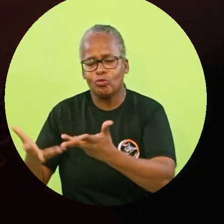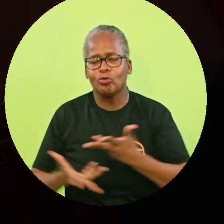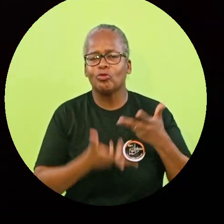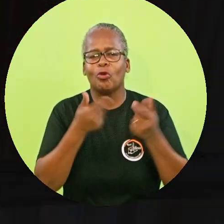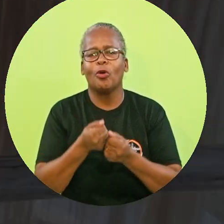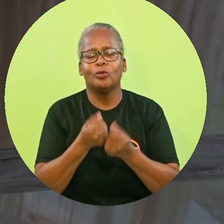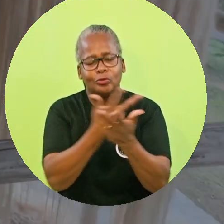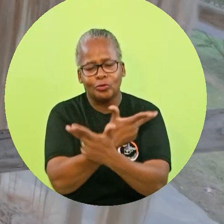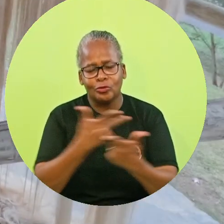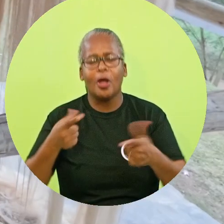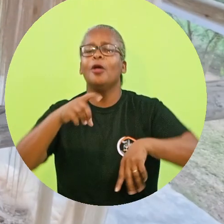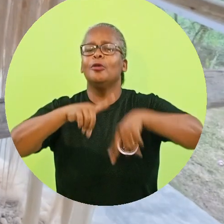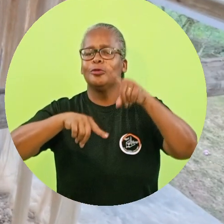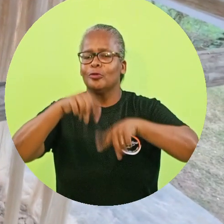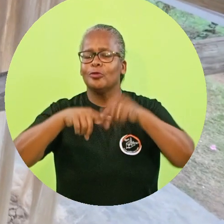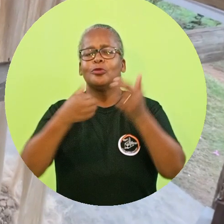elementos.